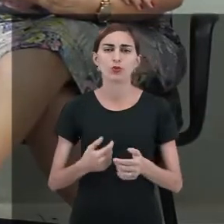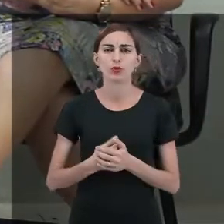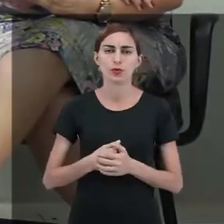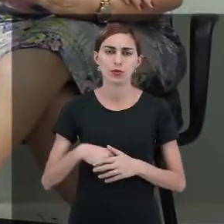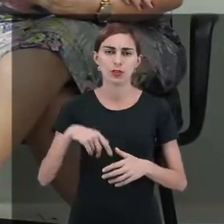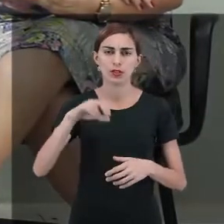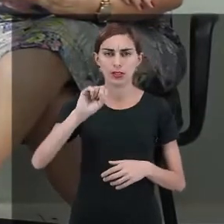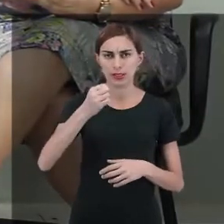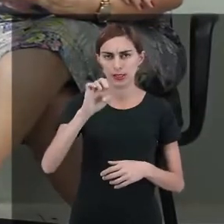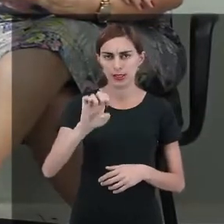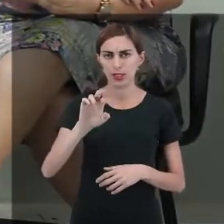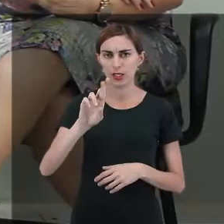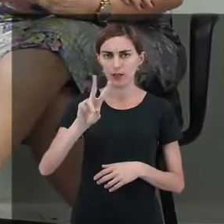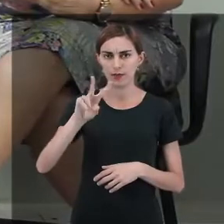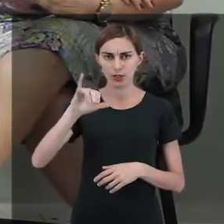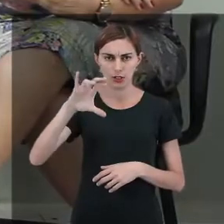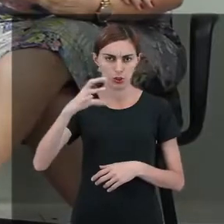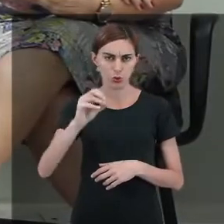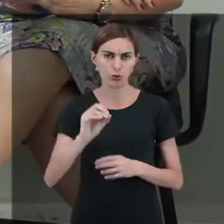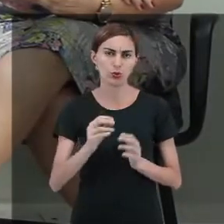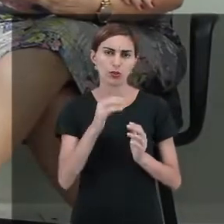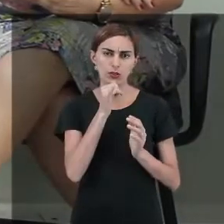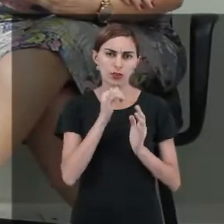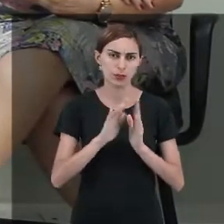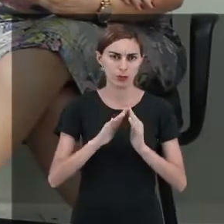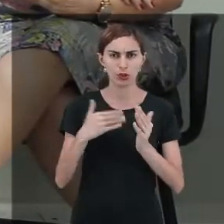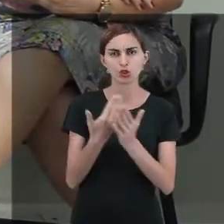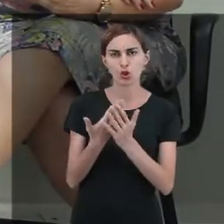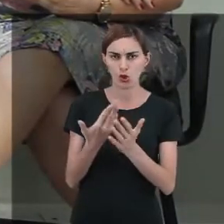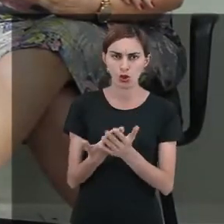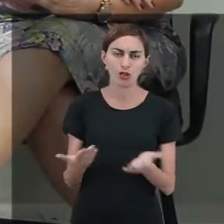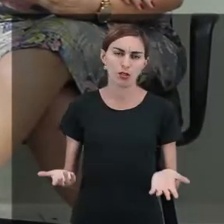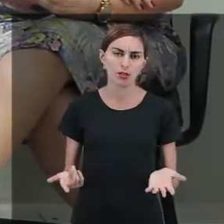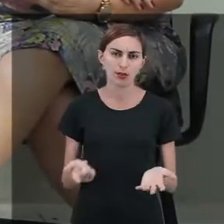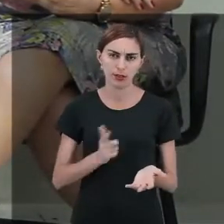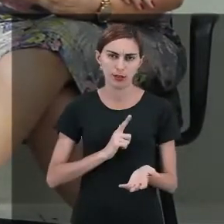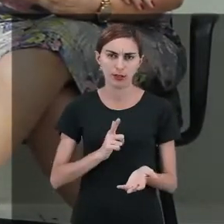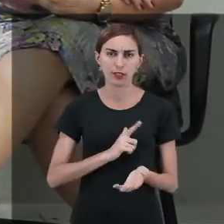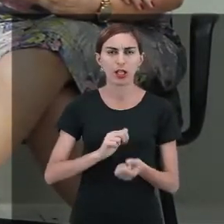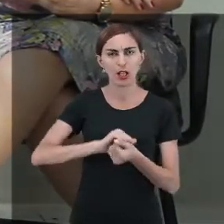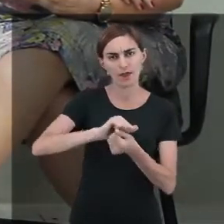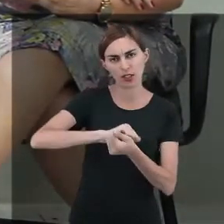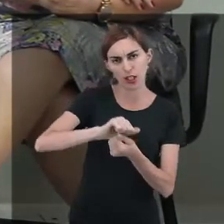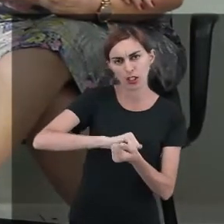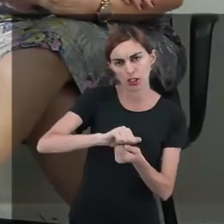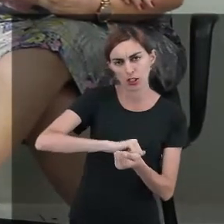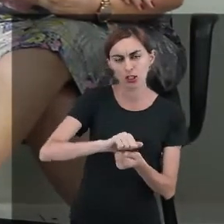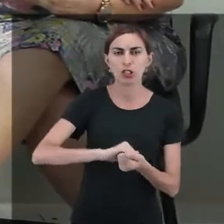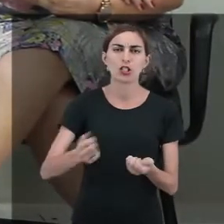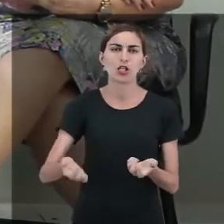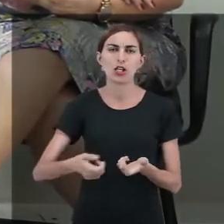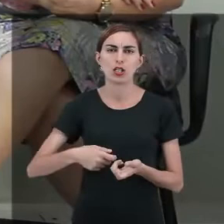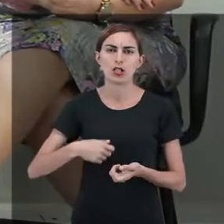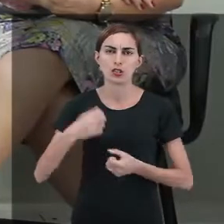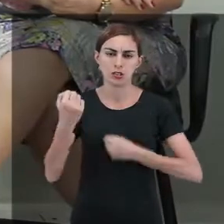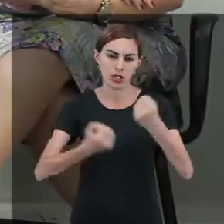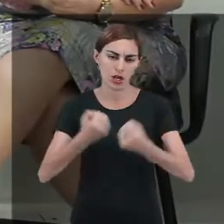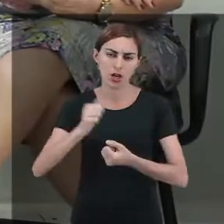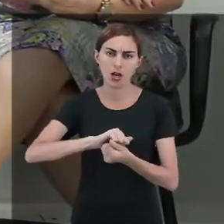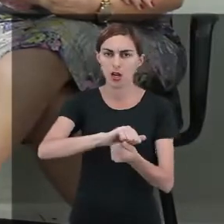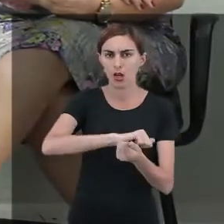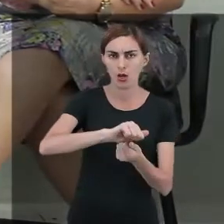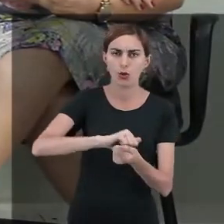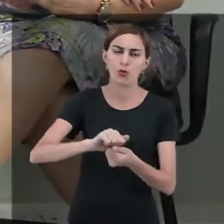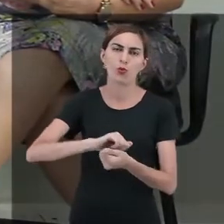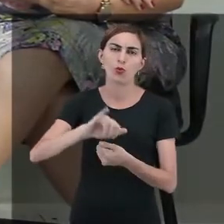serviço, professoras? É um exemplo, colégios. Isso. É uma prestação de serviço, né? Lavanderias, lava-jatos, esses